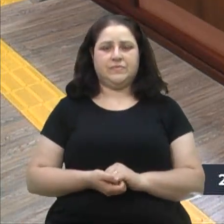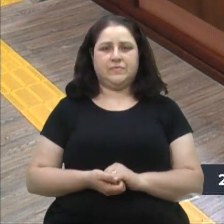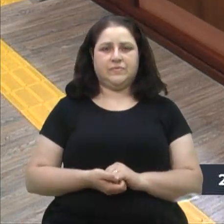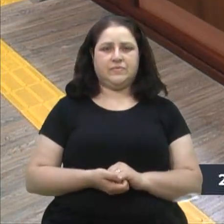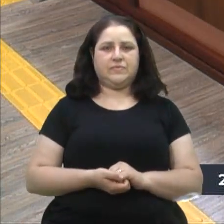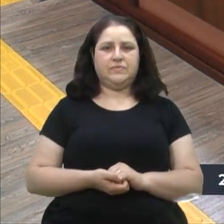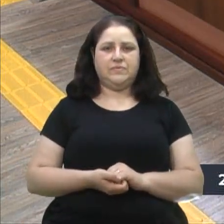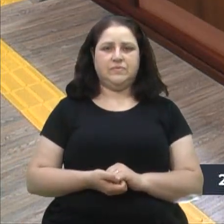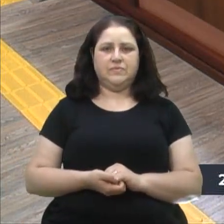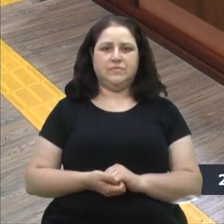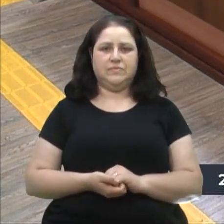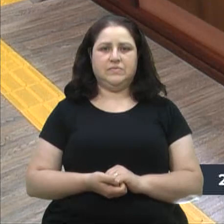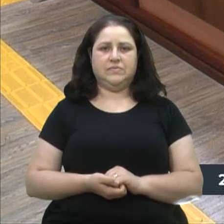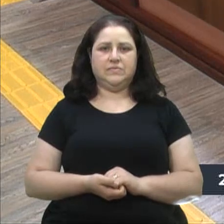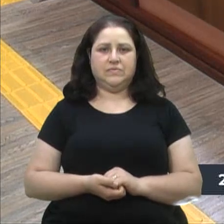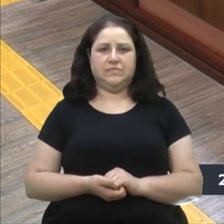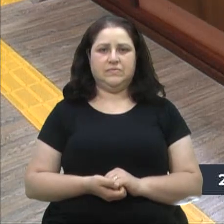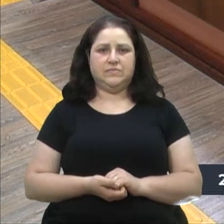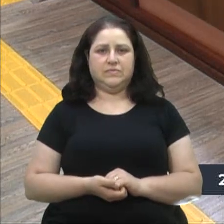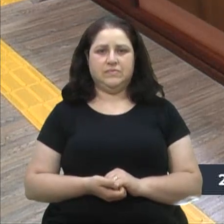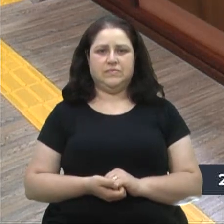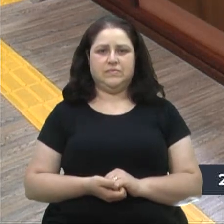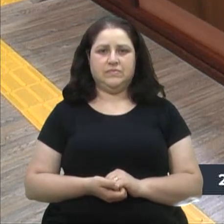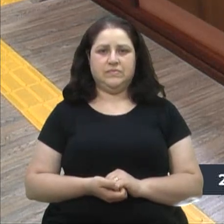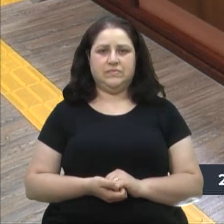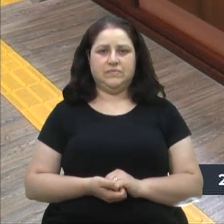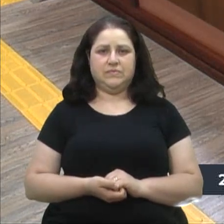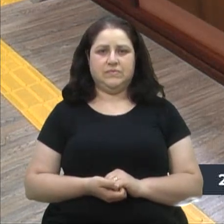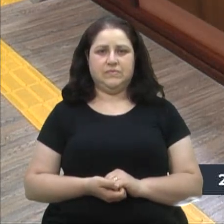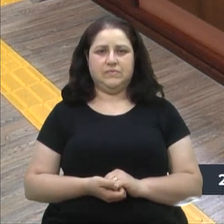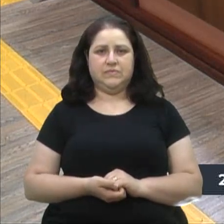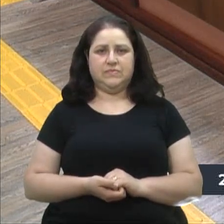Eu queria que falasse mais sobre o mercúrio, a separação dele.